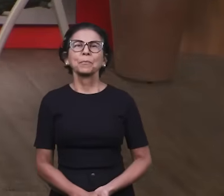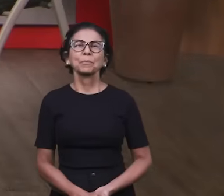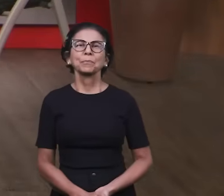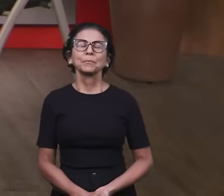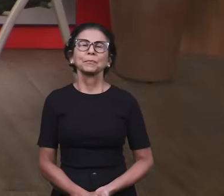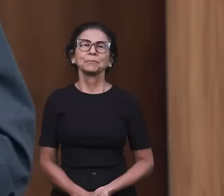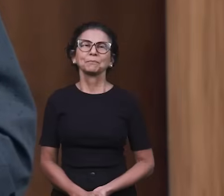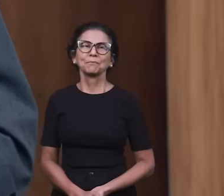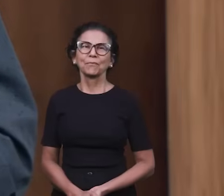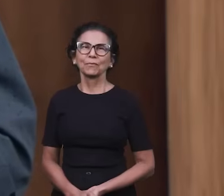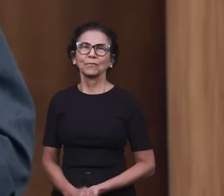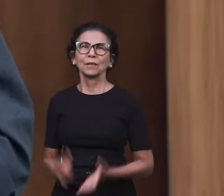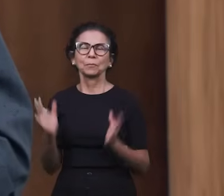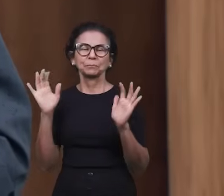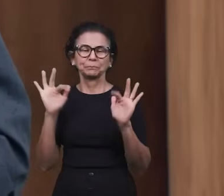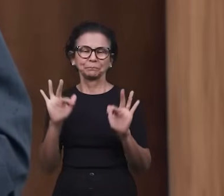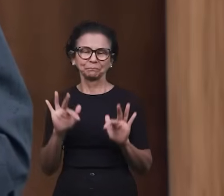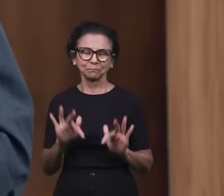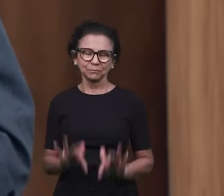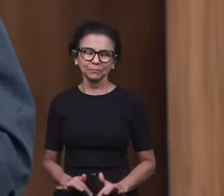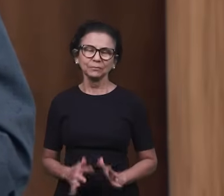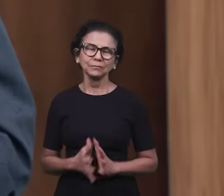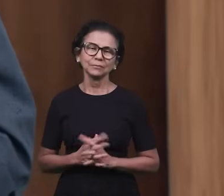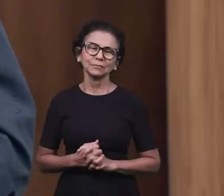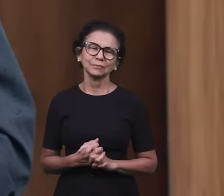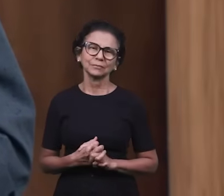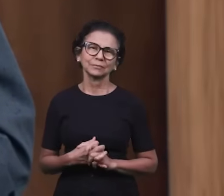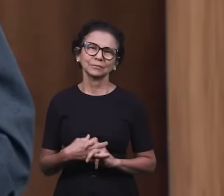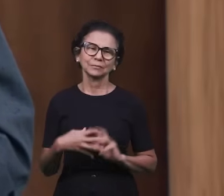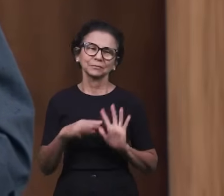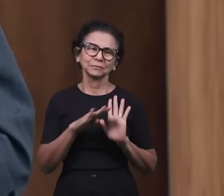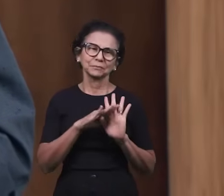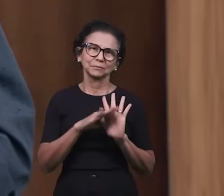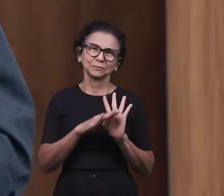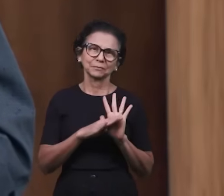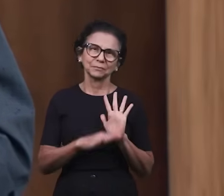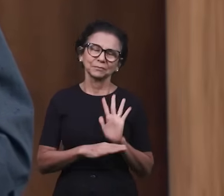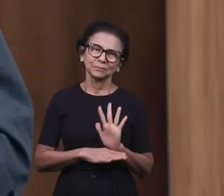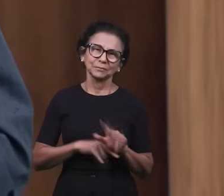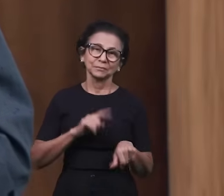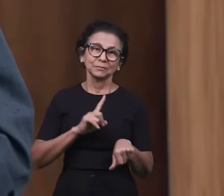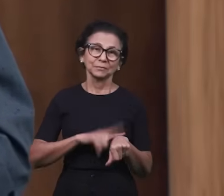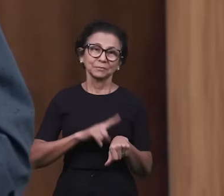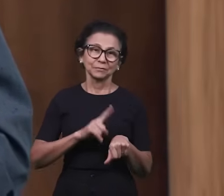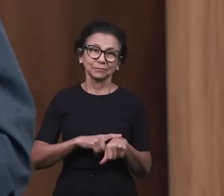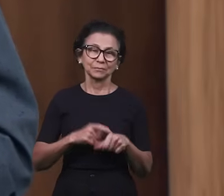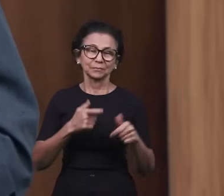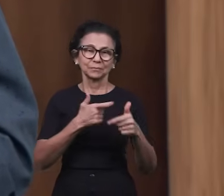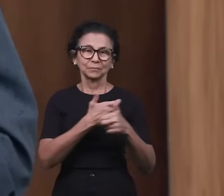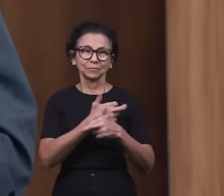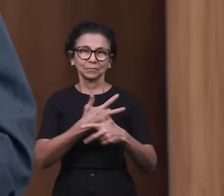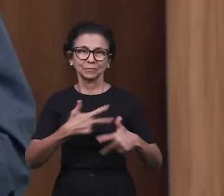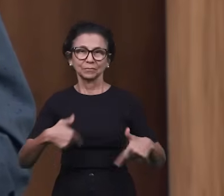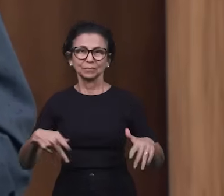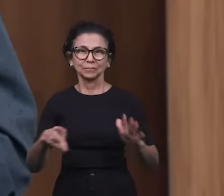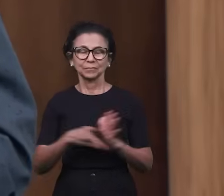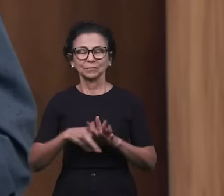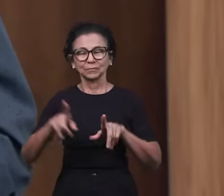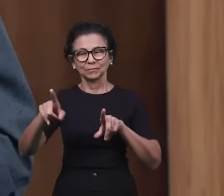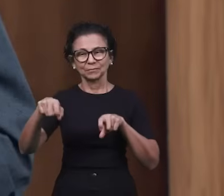certo. Então, assim nós estamos encerrando mais um programa, Momento